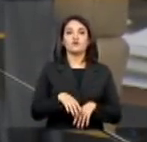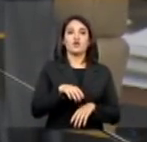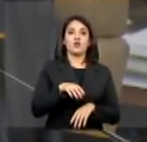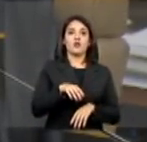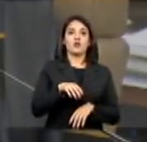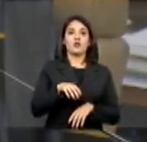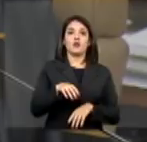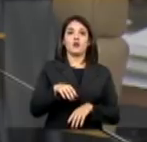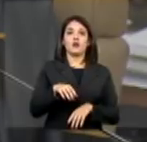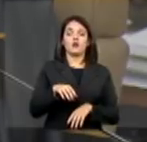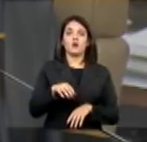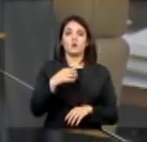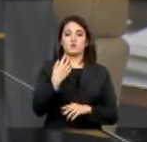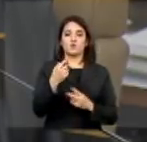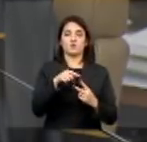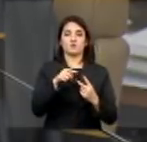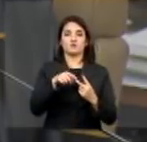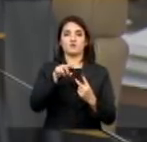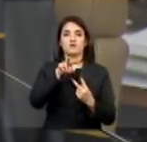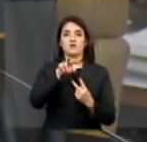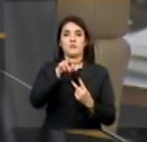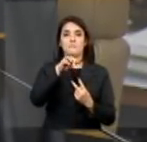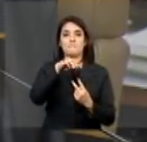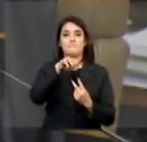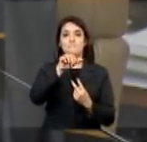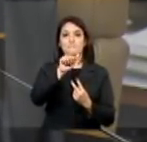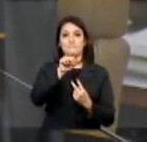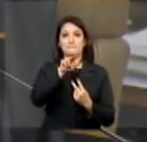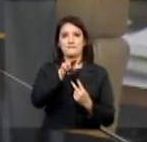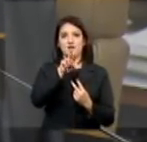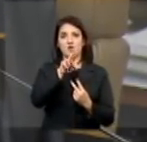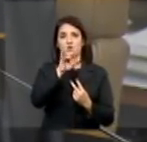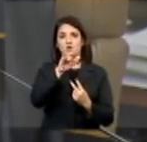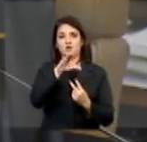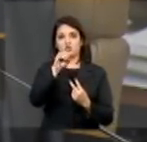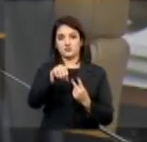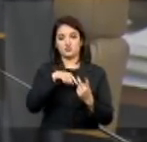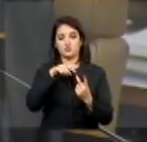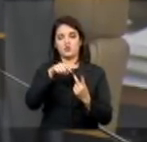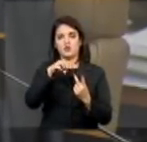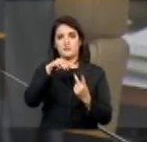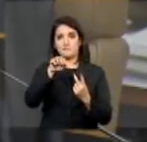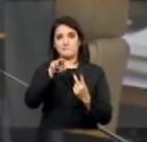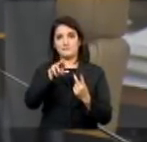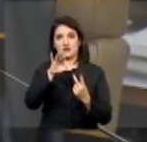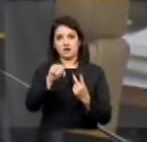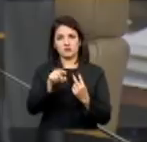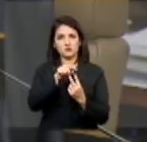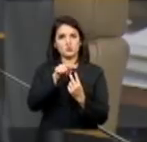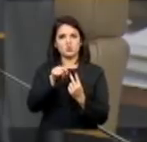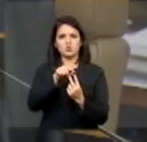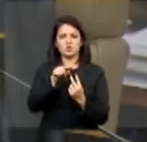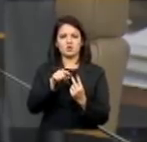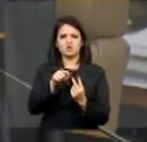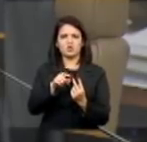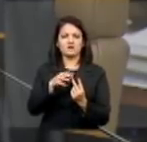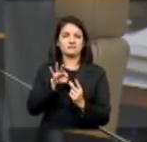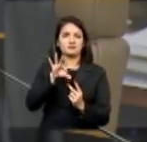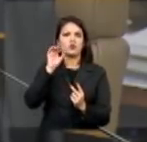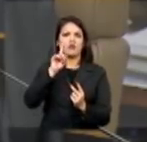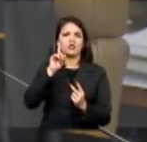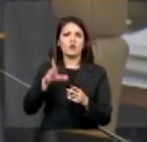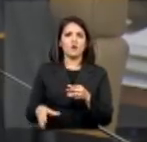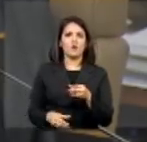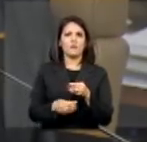márcio de almeida ferreira que é como já disse o impetrante optaram por não complementar em suas alegações